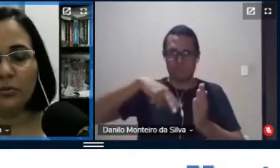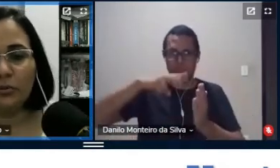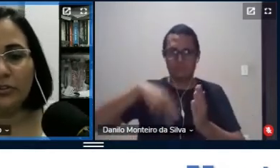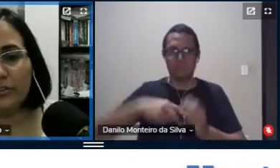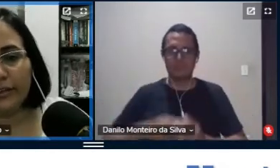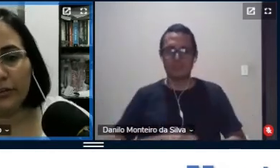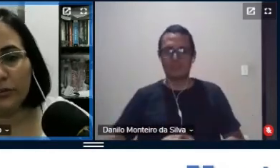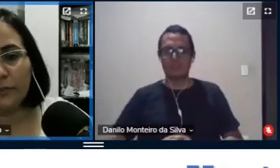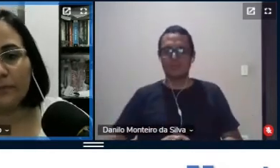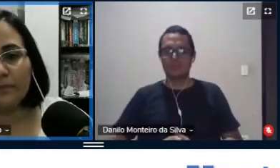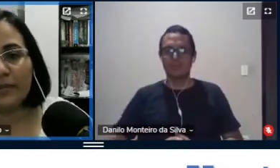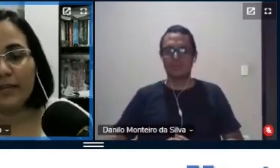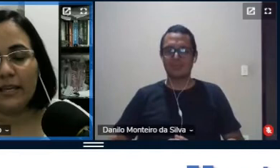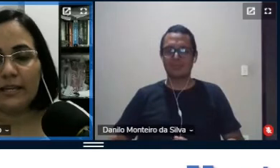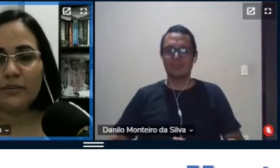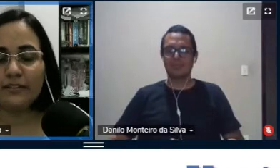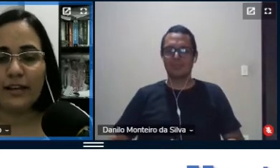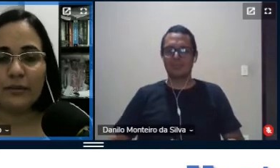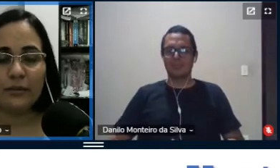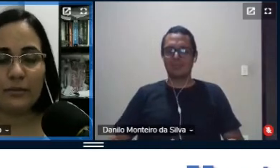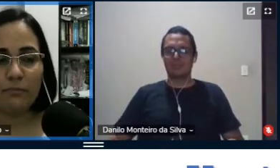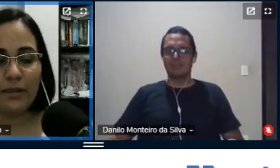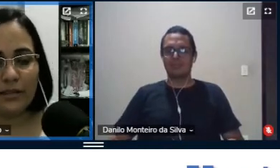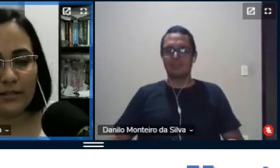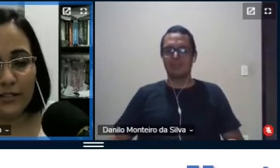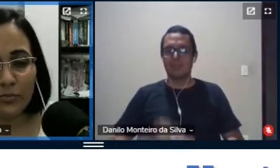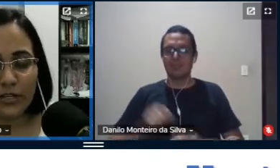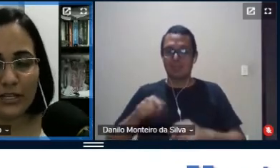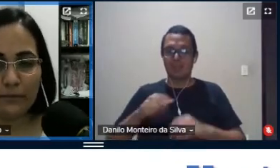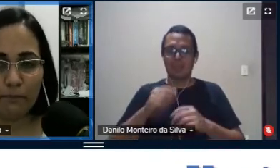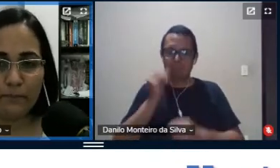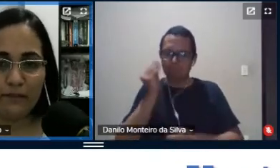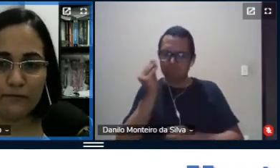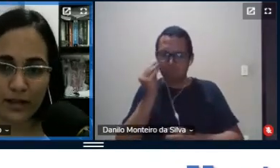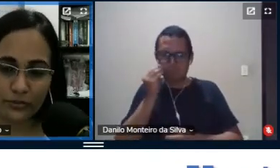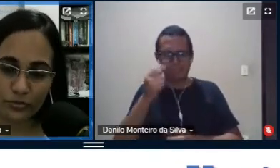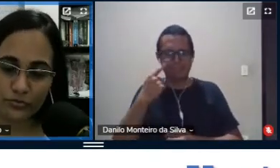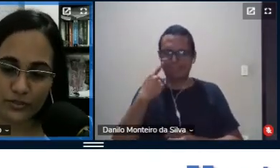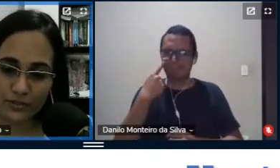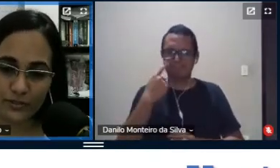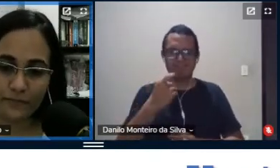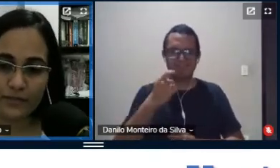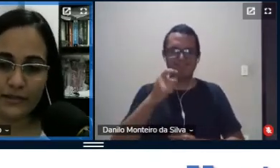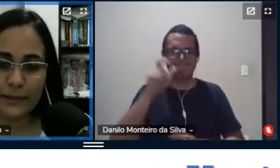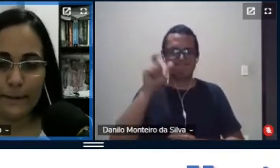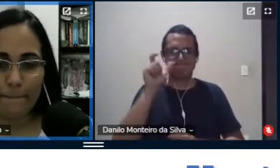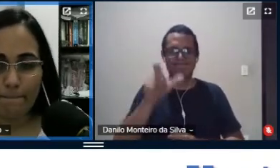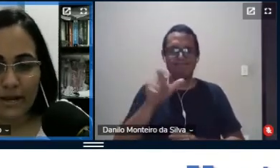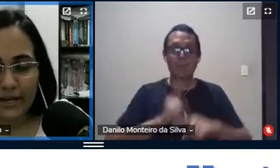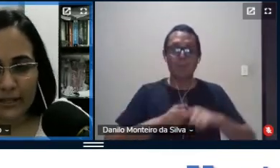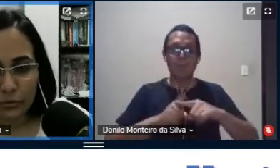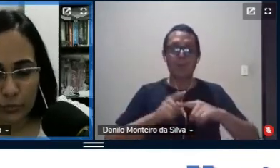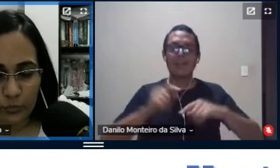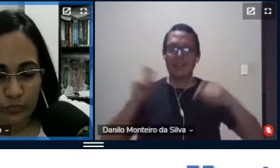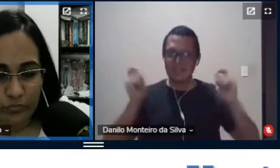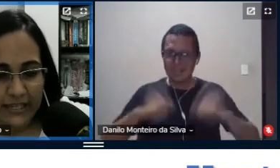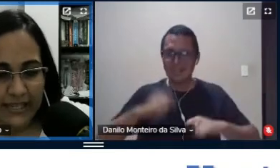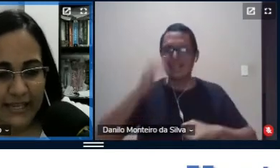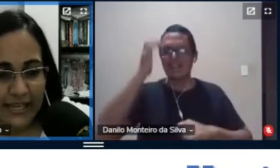Sobre os ensaios. Ele é um ensaio também bem interessante porque ele é bem fácil de fazer,